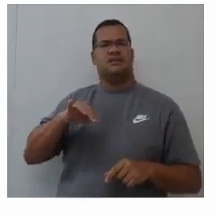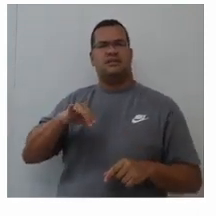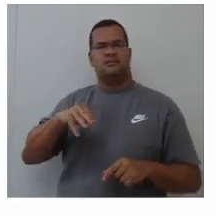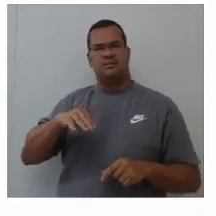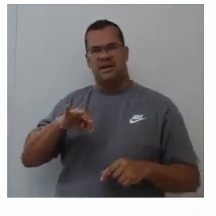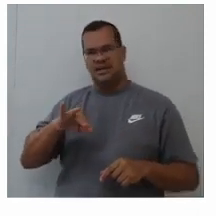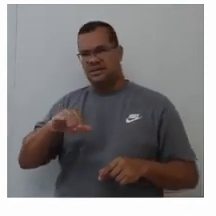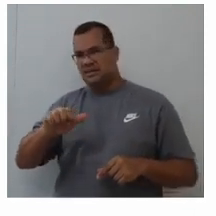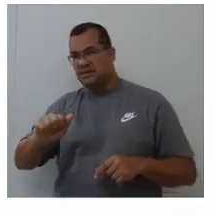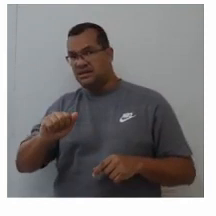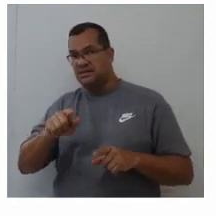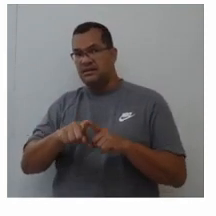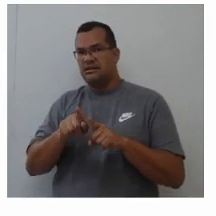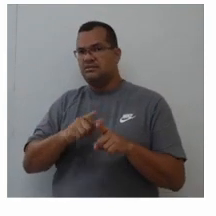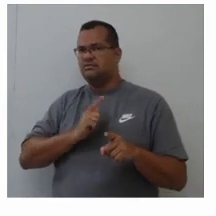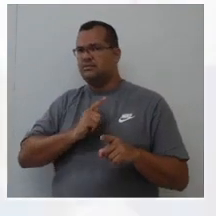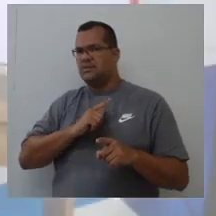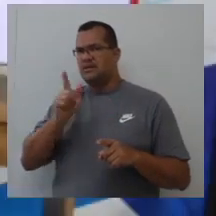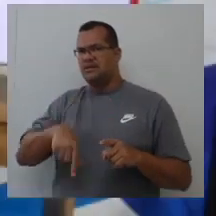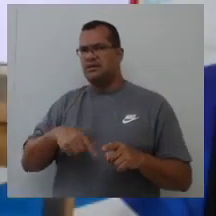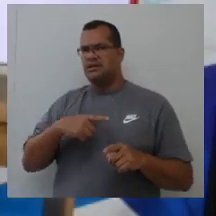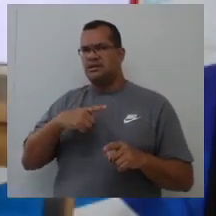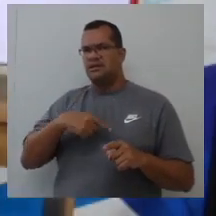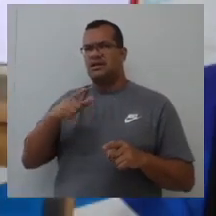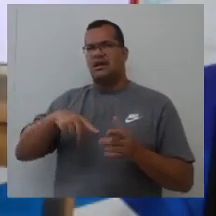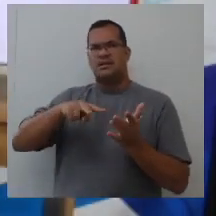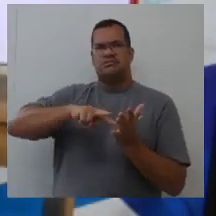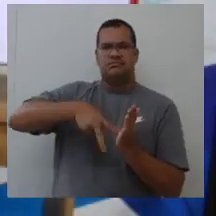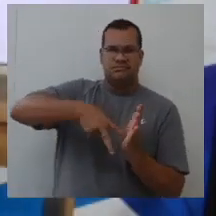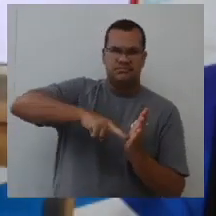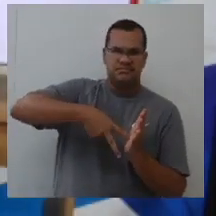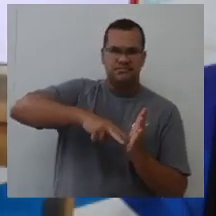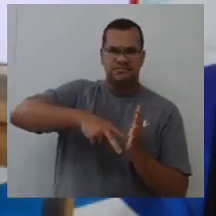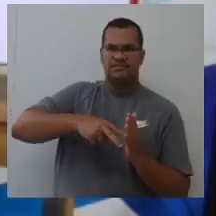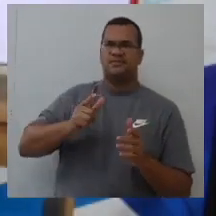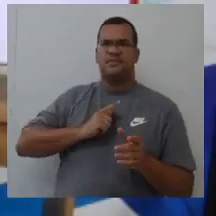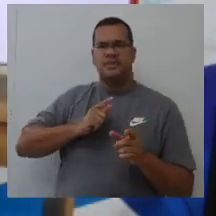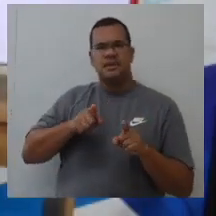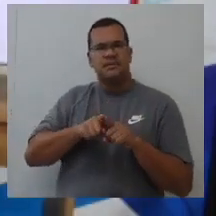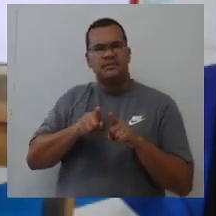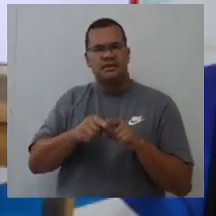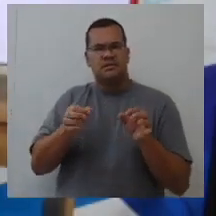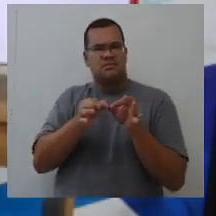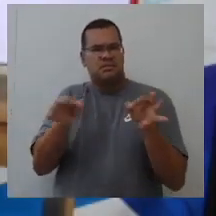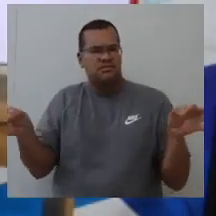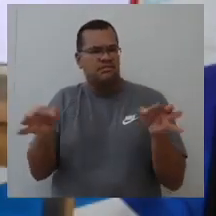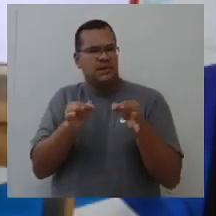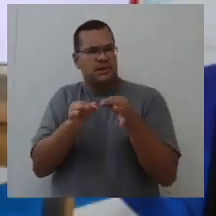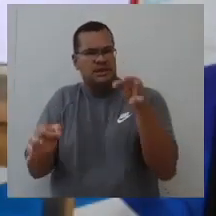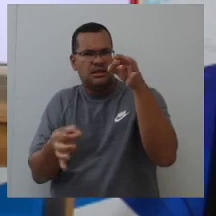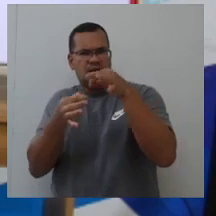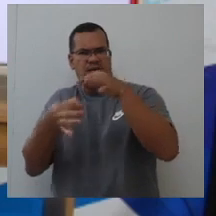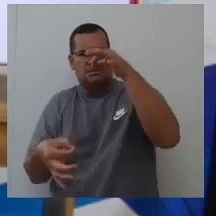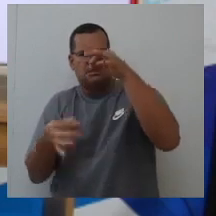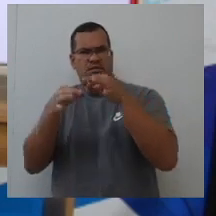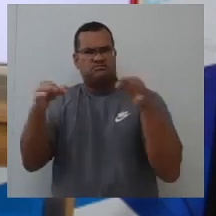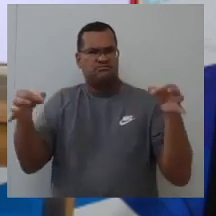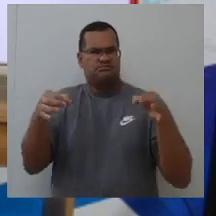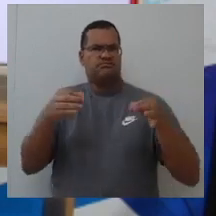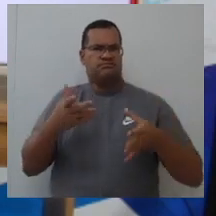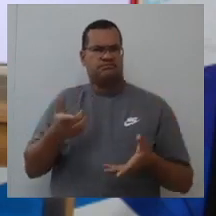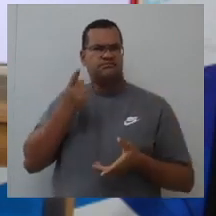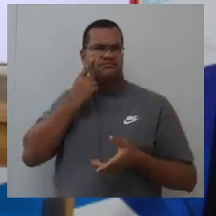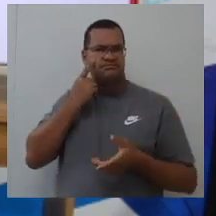dos números da matemática, mas tem a ver com a geometria. Tem a ver com grandezas, com medidas. Sacou aí? Tá